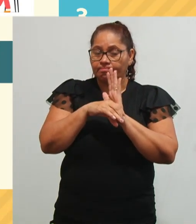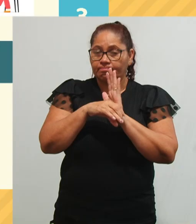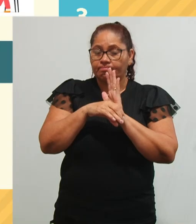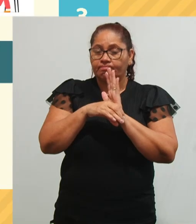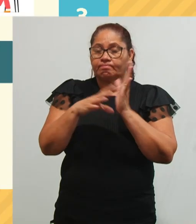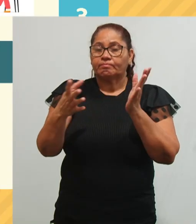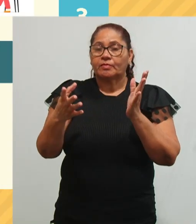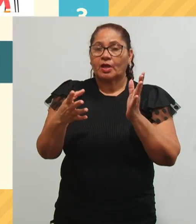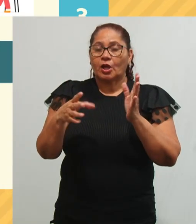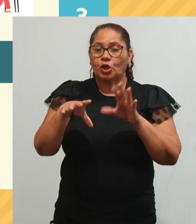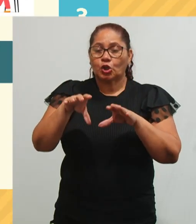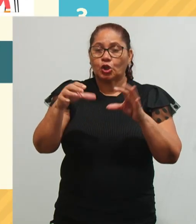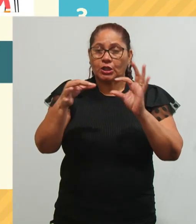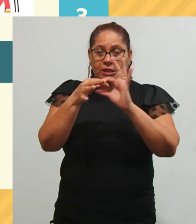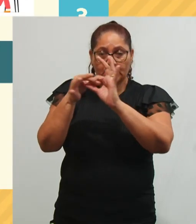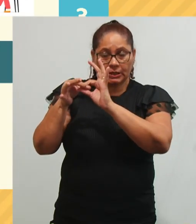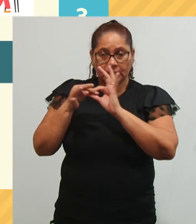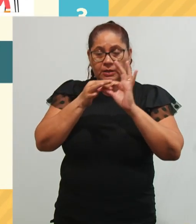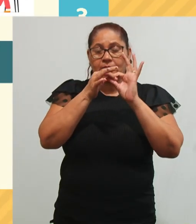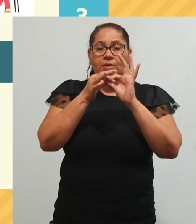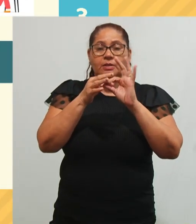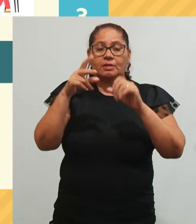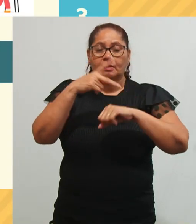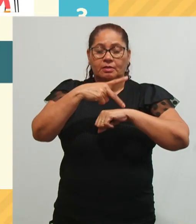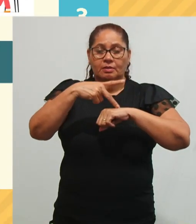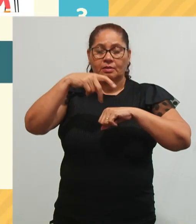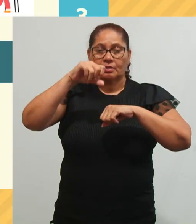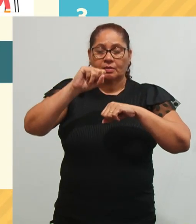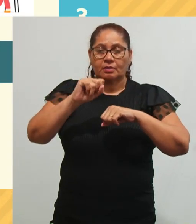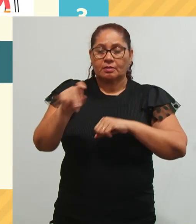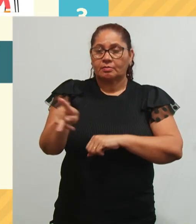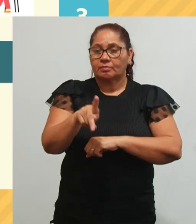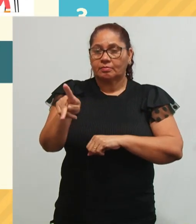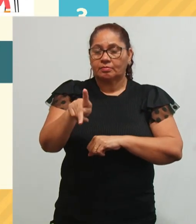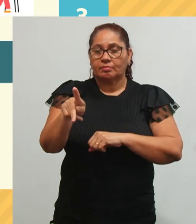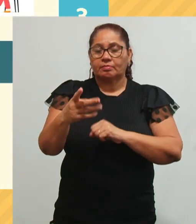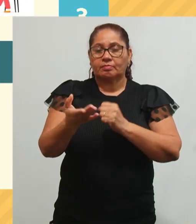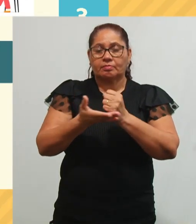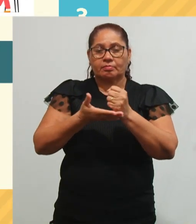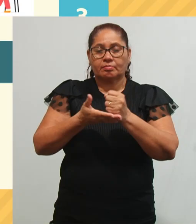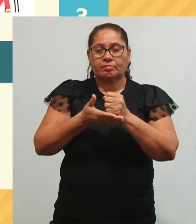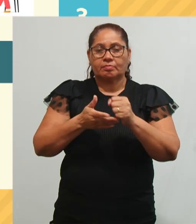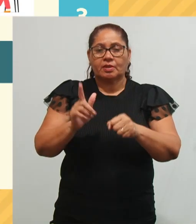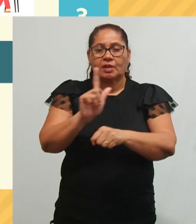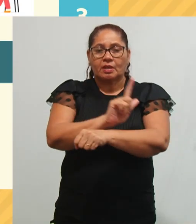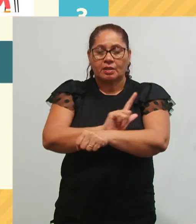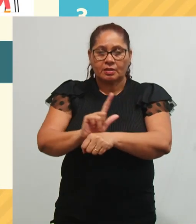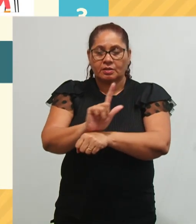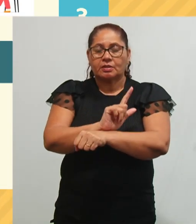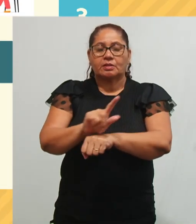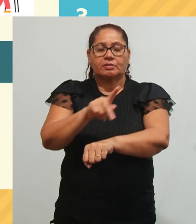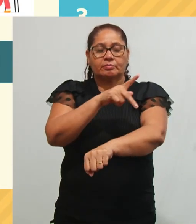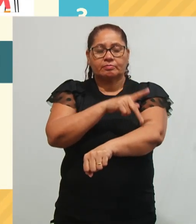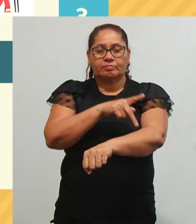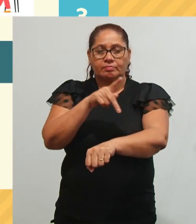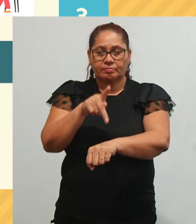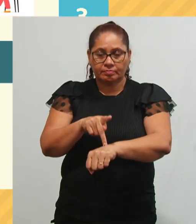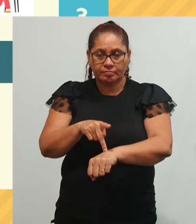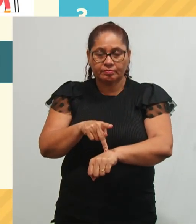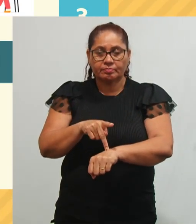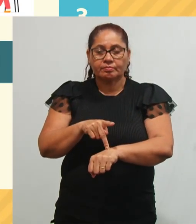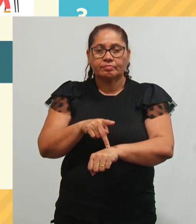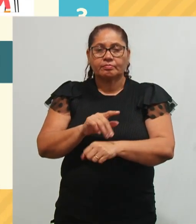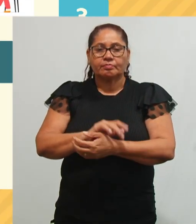integrada entre a pós em educação, em docência na educação básica e a licenciatura em pedagogia. Né? E o